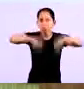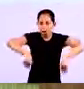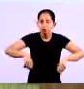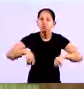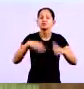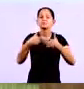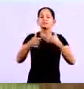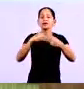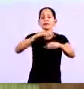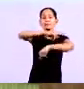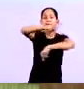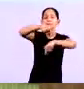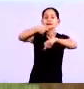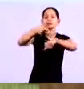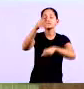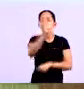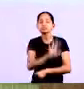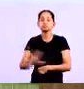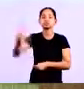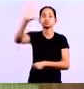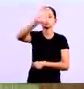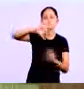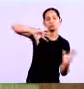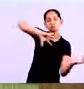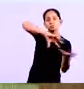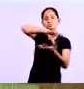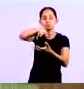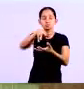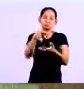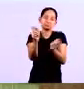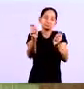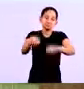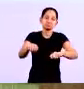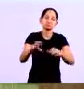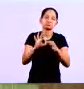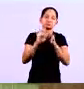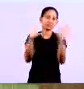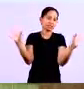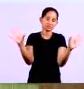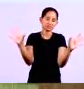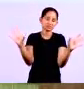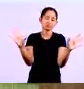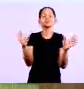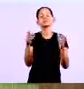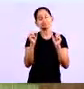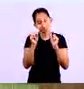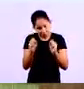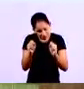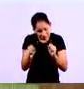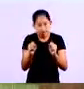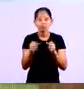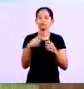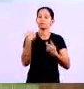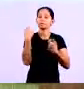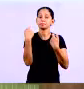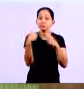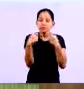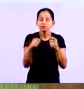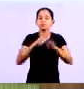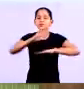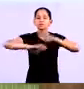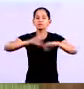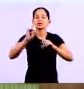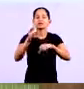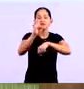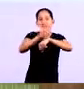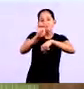Google porque ela é americana? Não, tanto faz. Então, assim, esse tipo de empresa é que os estados têm tomado maior cuidado para não deixar fazer justamente